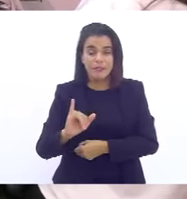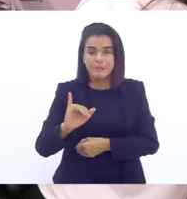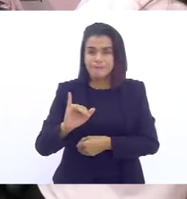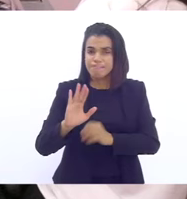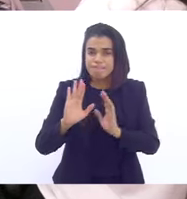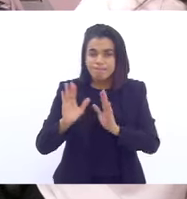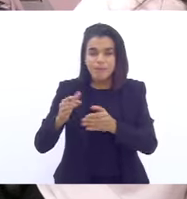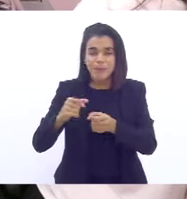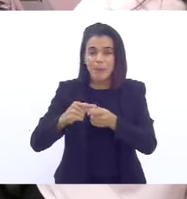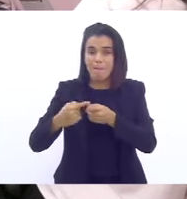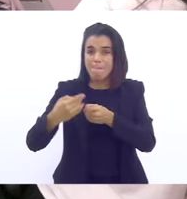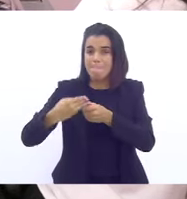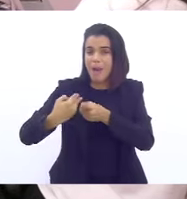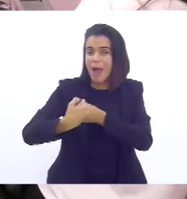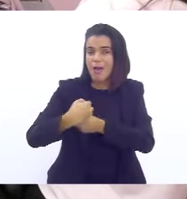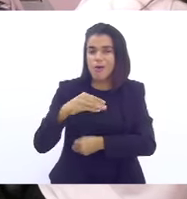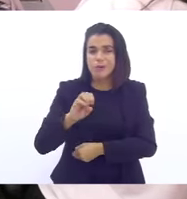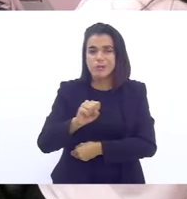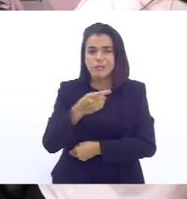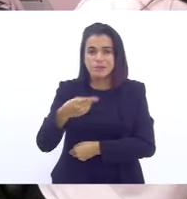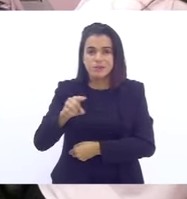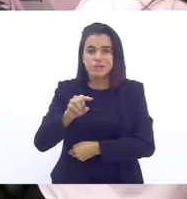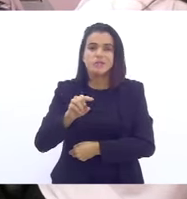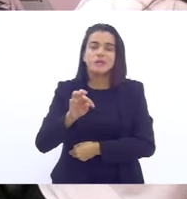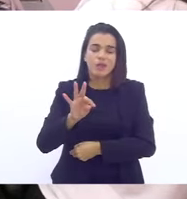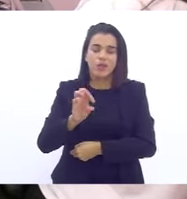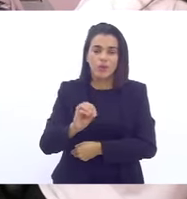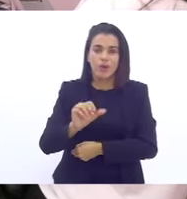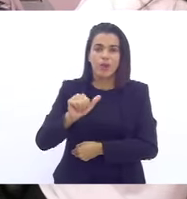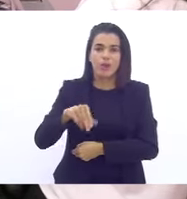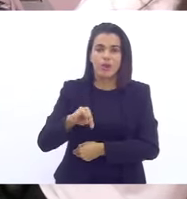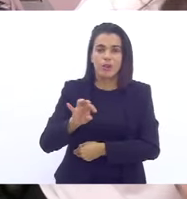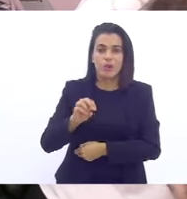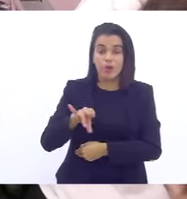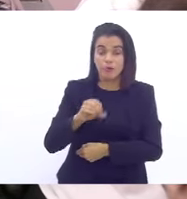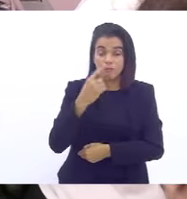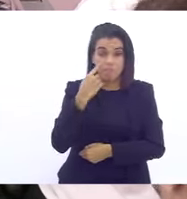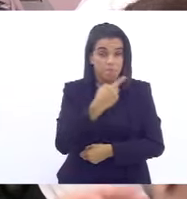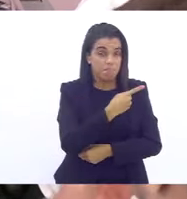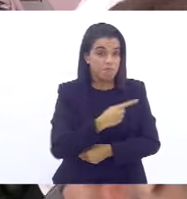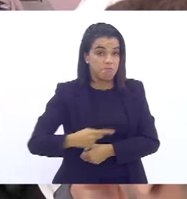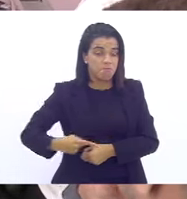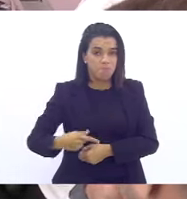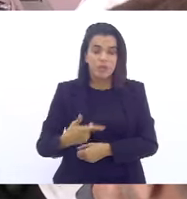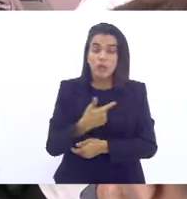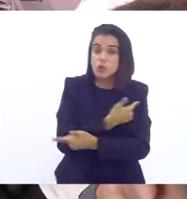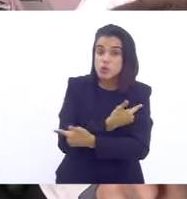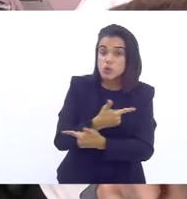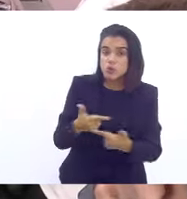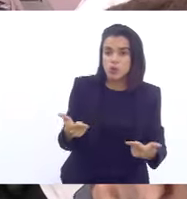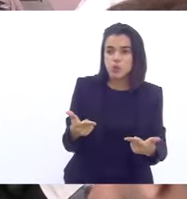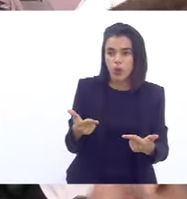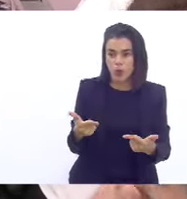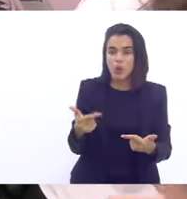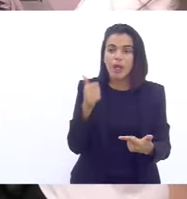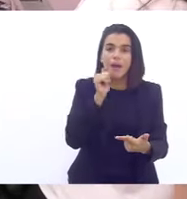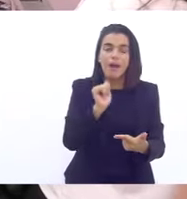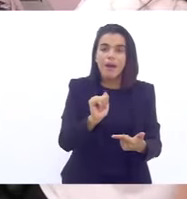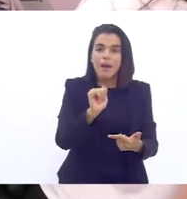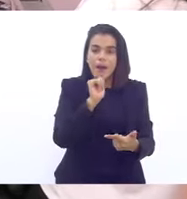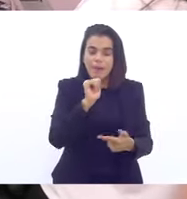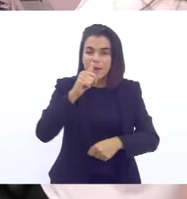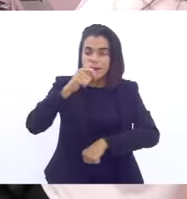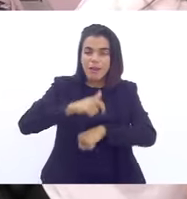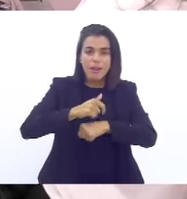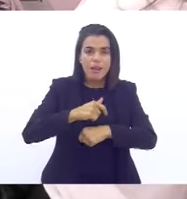especificamente do bairro de Santo Antônio, presidente Amorim, que, pela sorte, a mãe dele, num